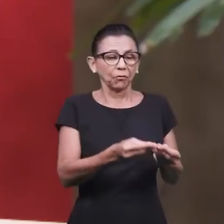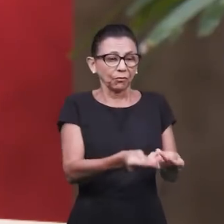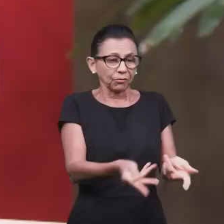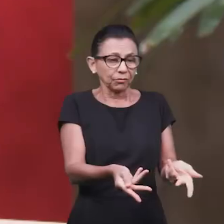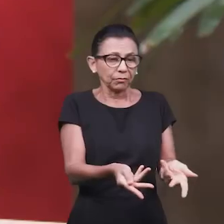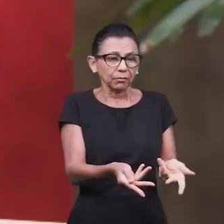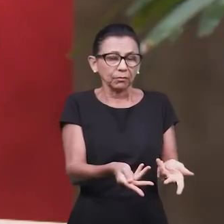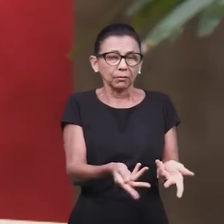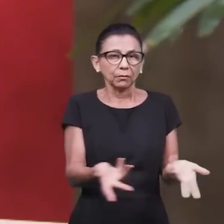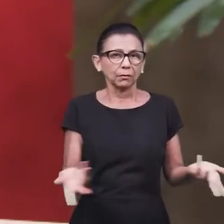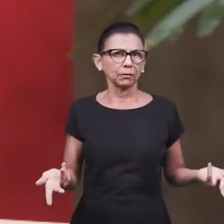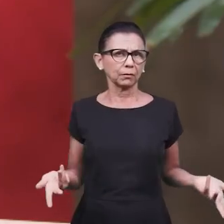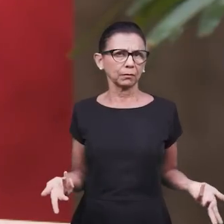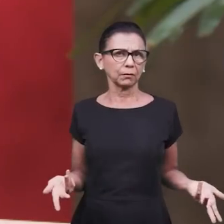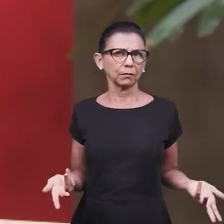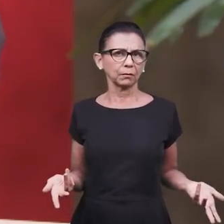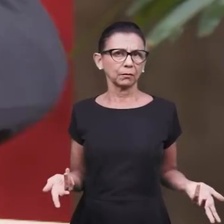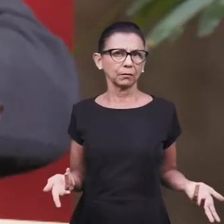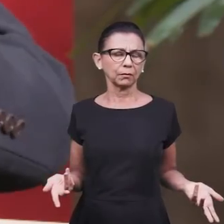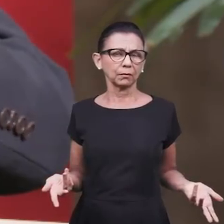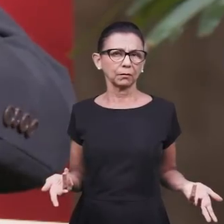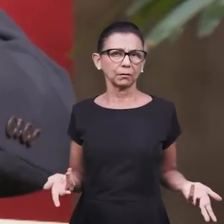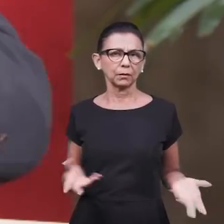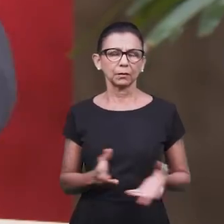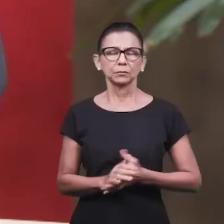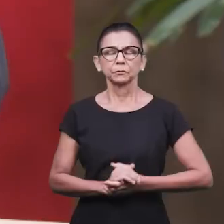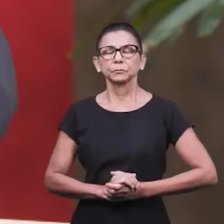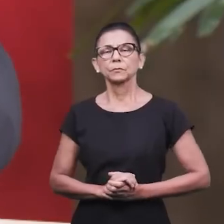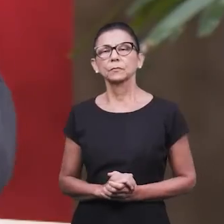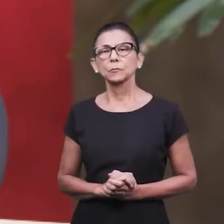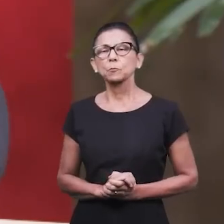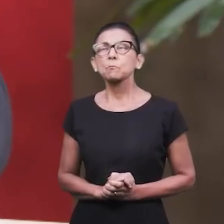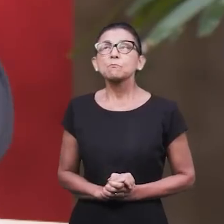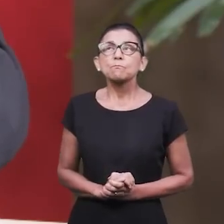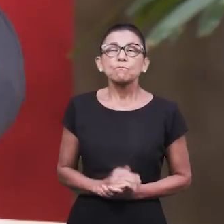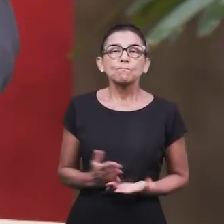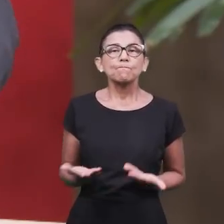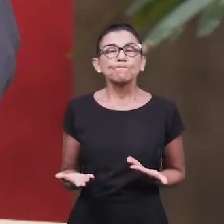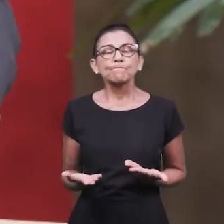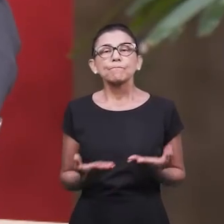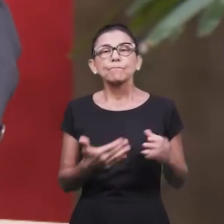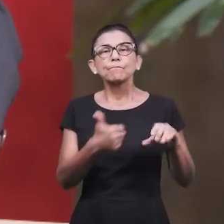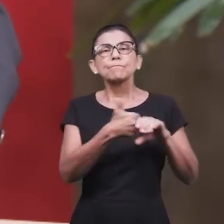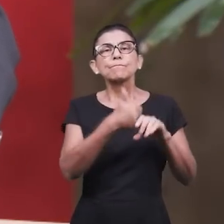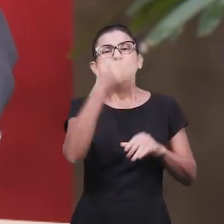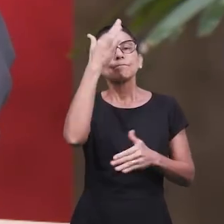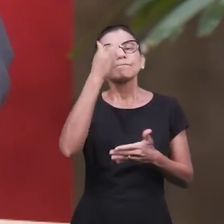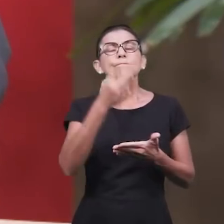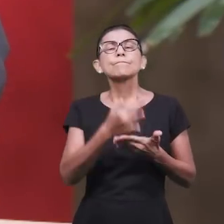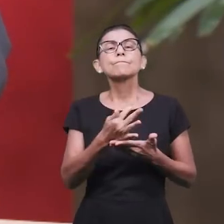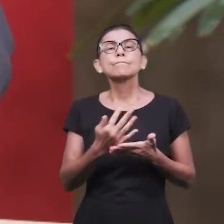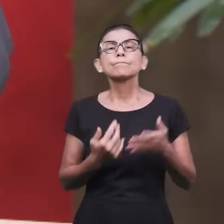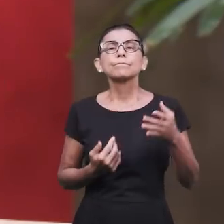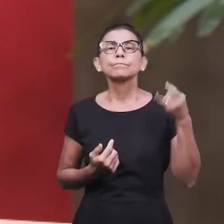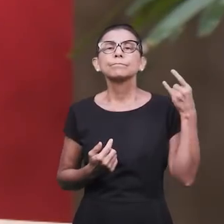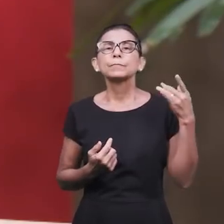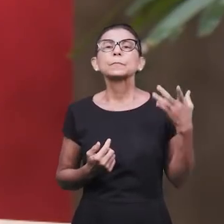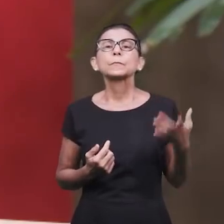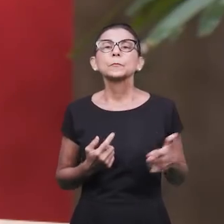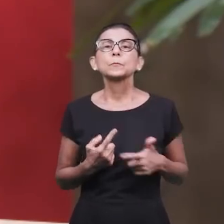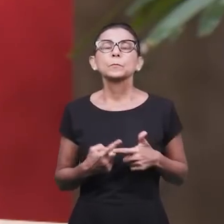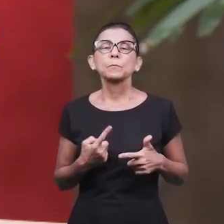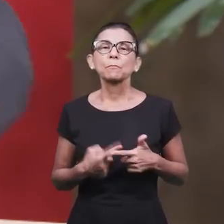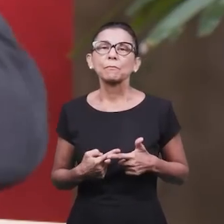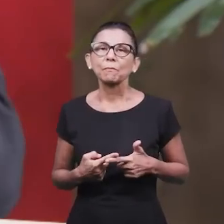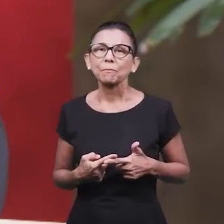mas que fé? É essa fé aqui. O problema do cristianismo hoje é essa fé aqui. Mas por que o problema do cristianismo hoje é essa fé aqui? Porque